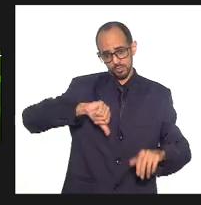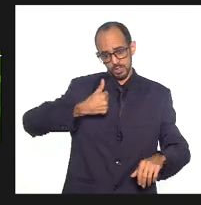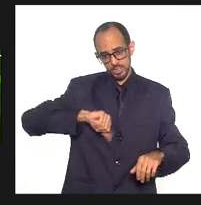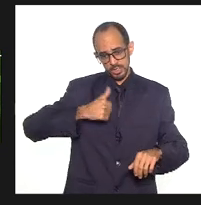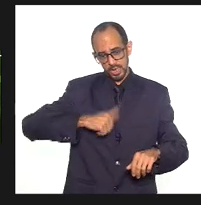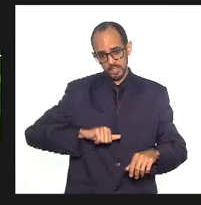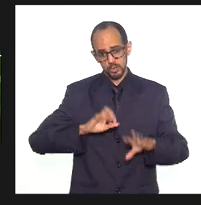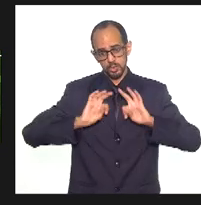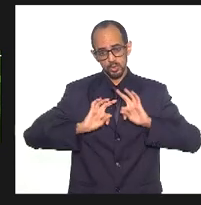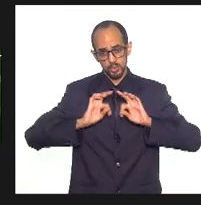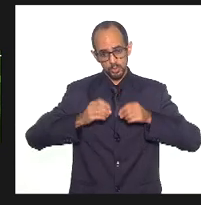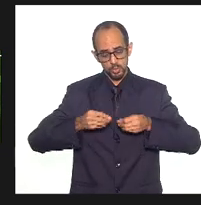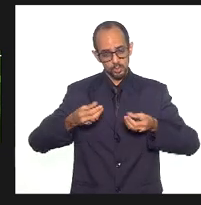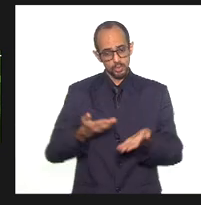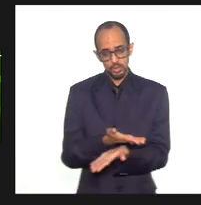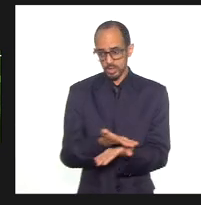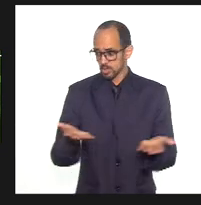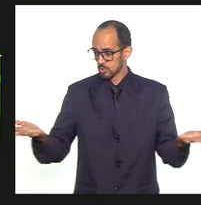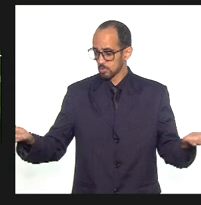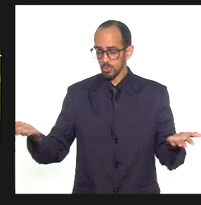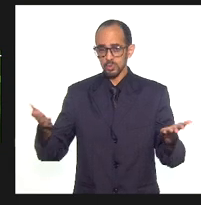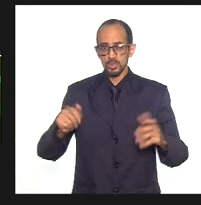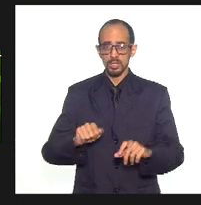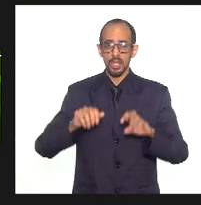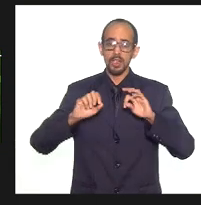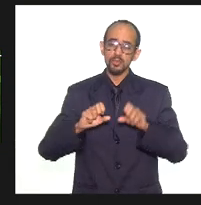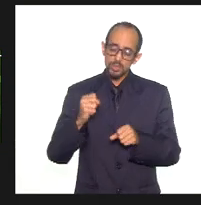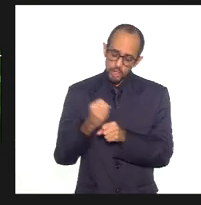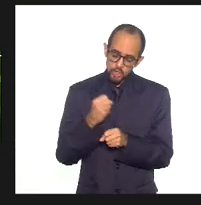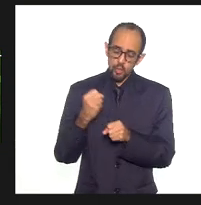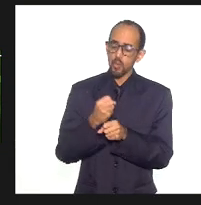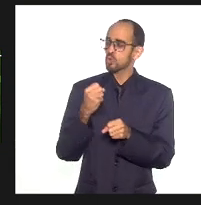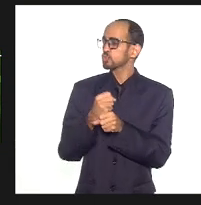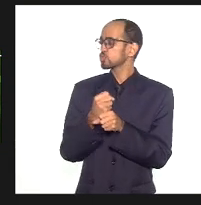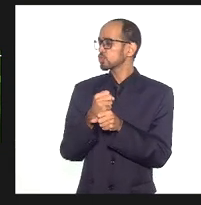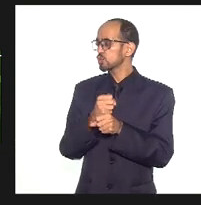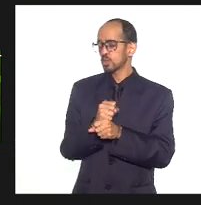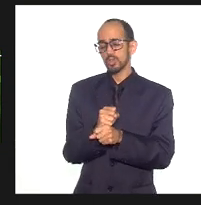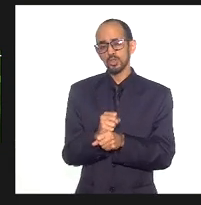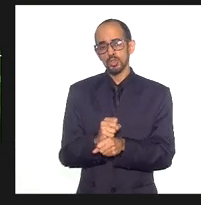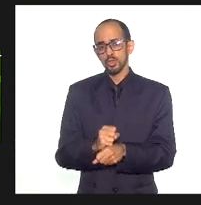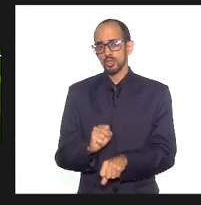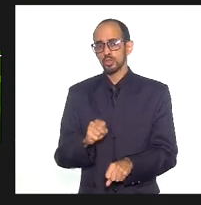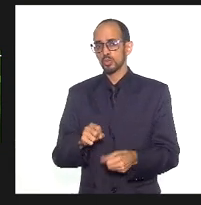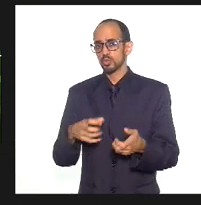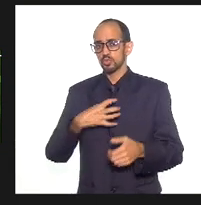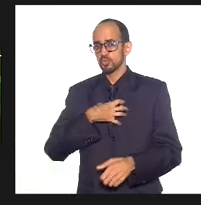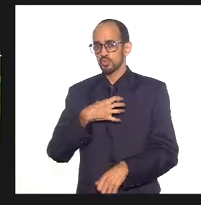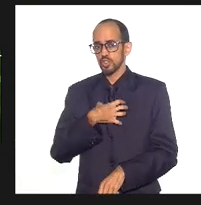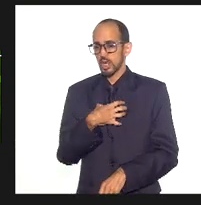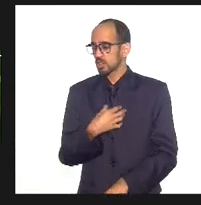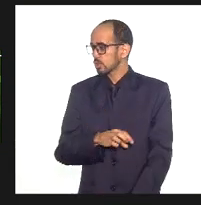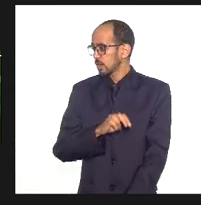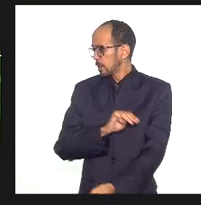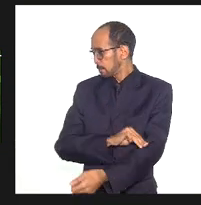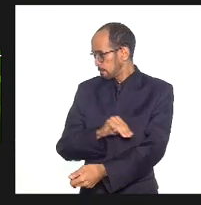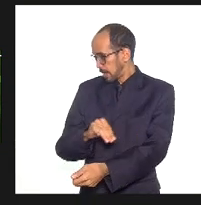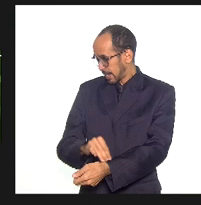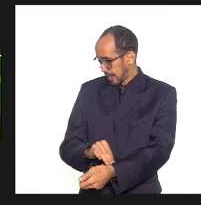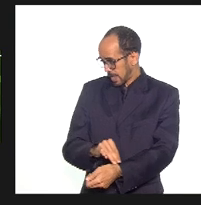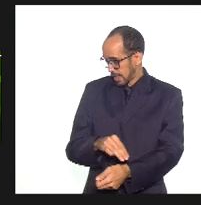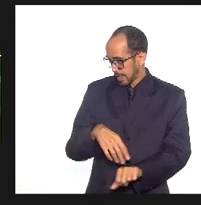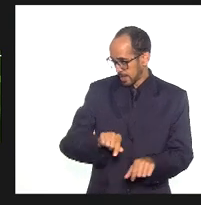seja avaliado e estendido, né? Que seja construído de modo que Macaé, Campos e todos os demais